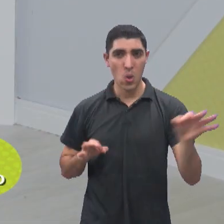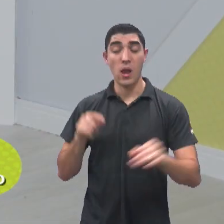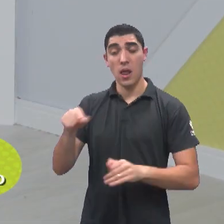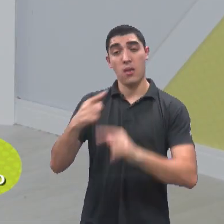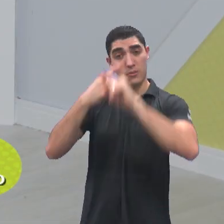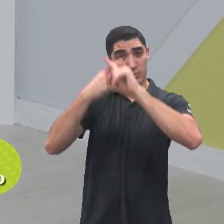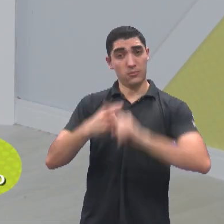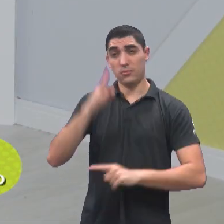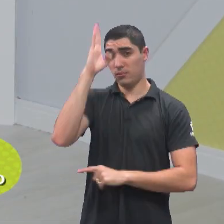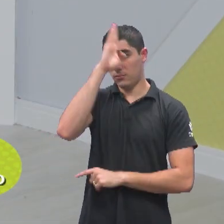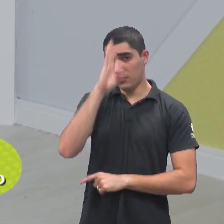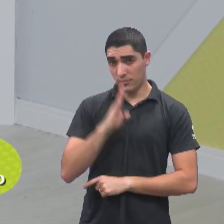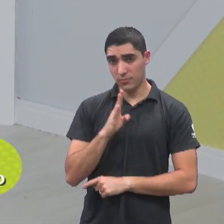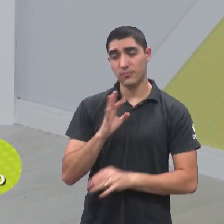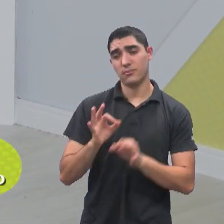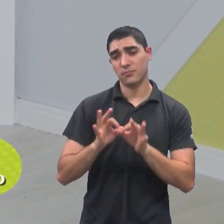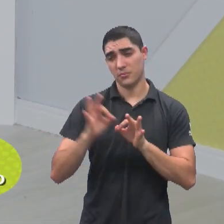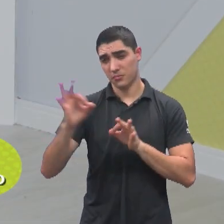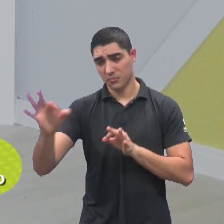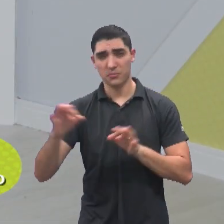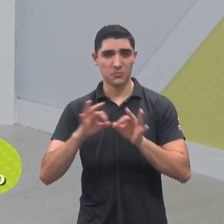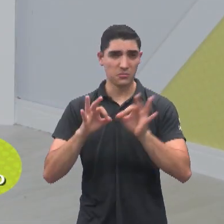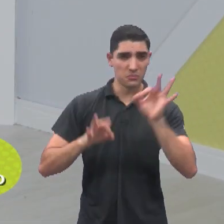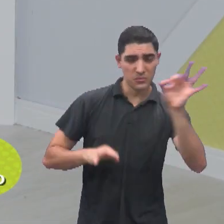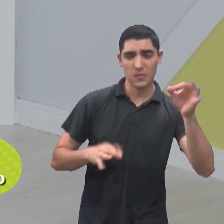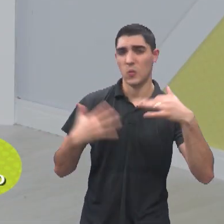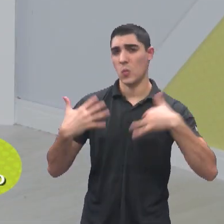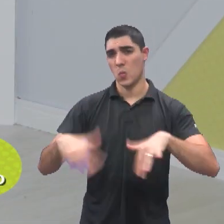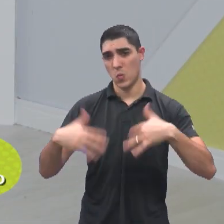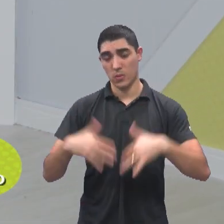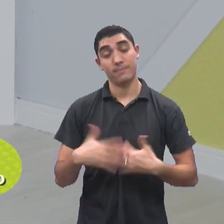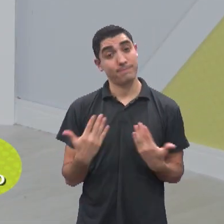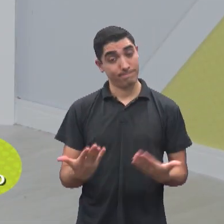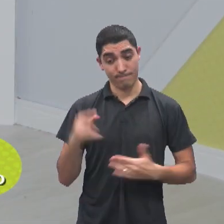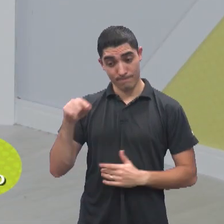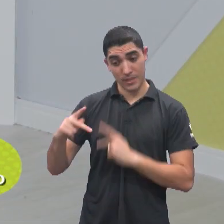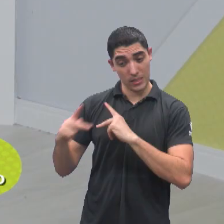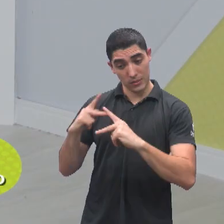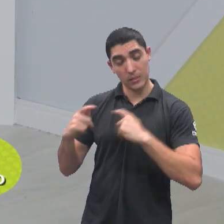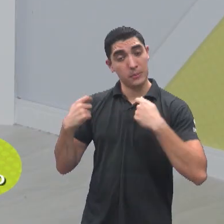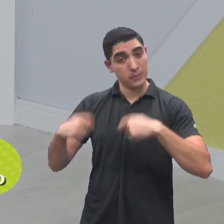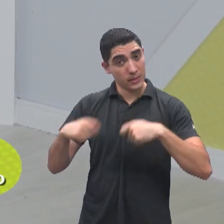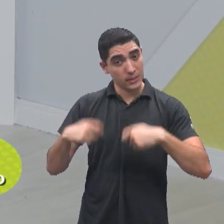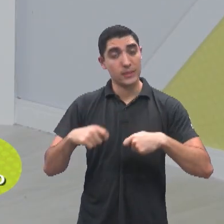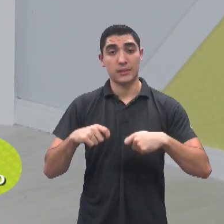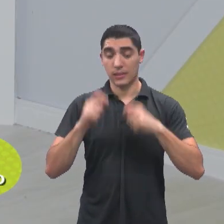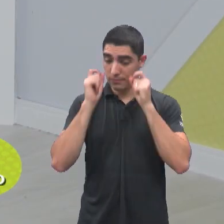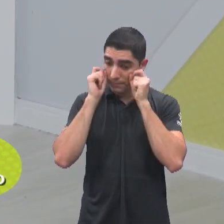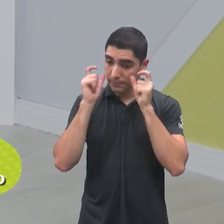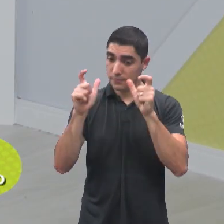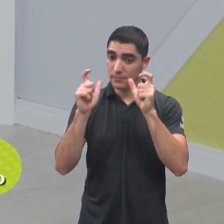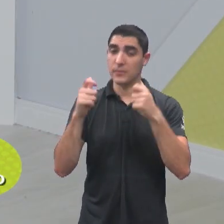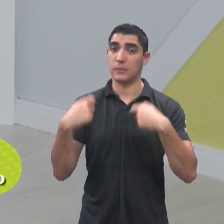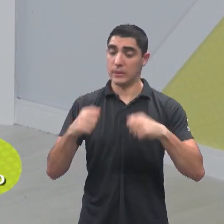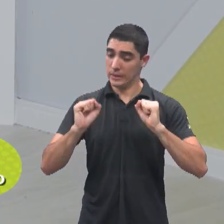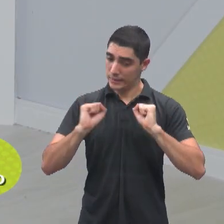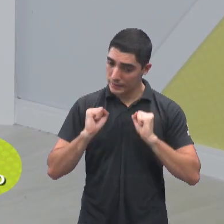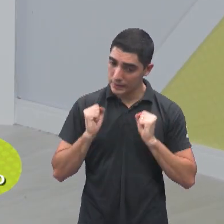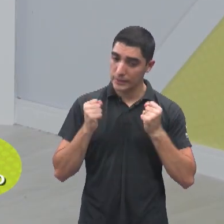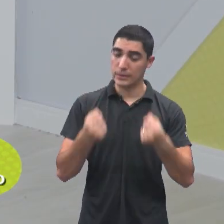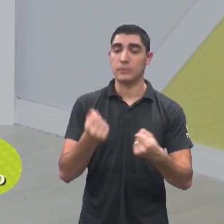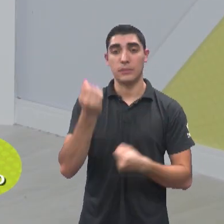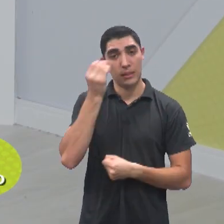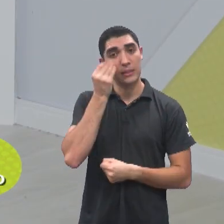distâncias continentais aí dentro do nosso país. Portanto, São José tem que jogar e tem que tentar buscar aí a